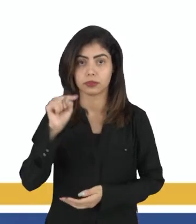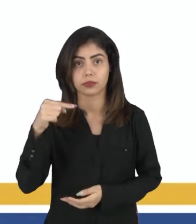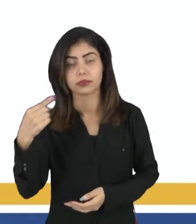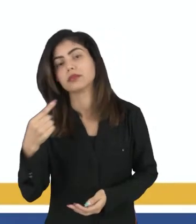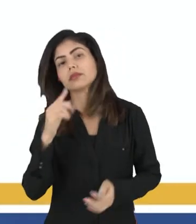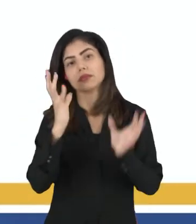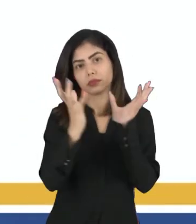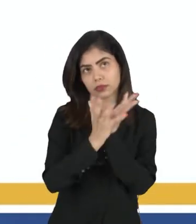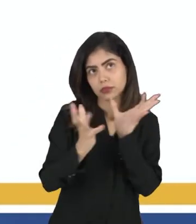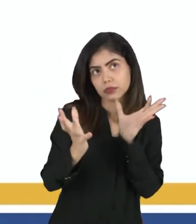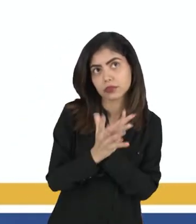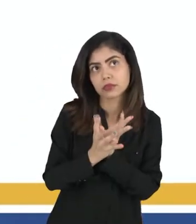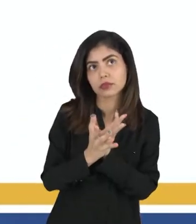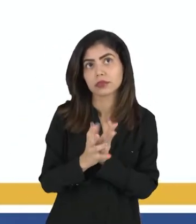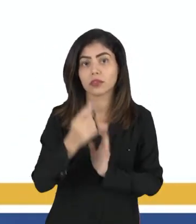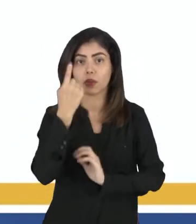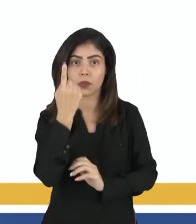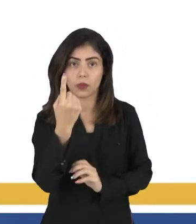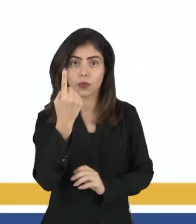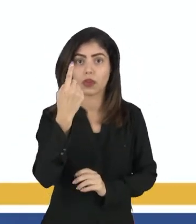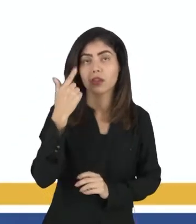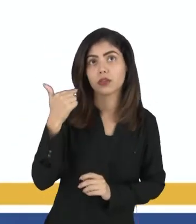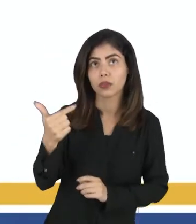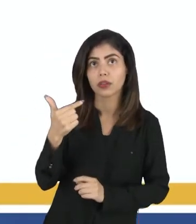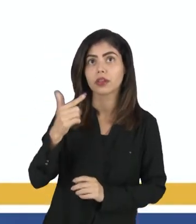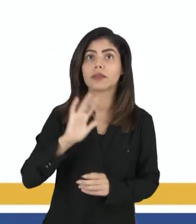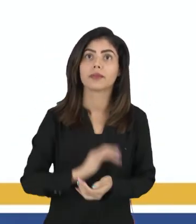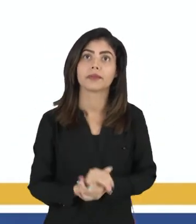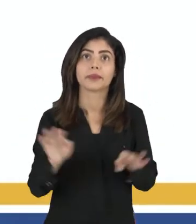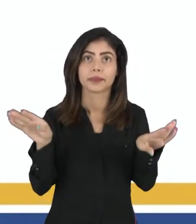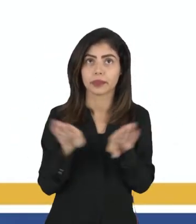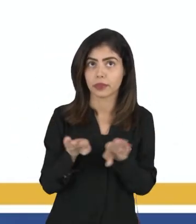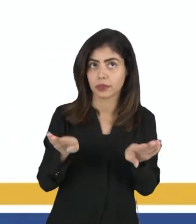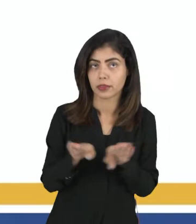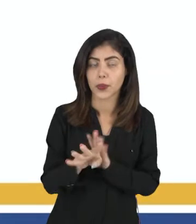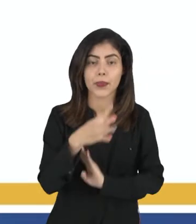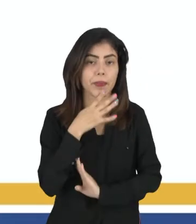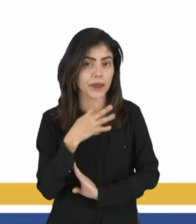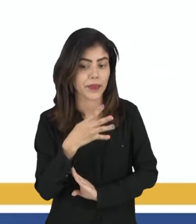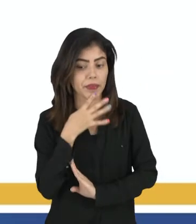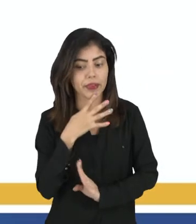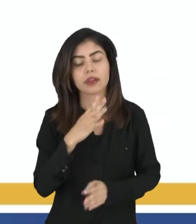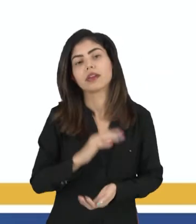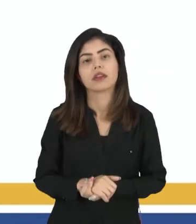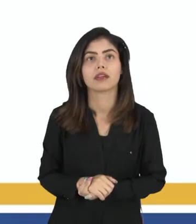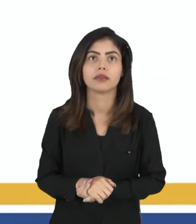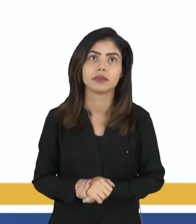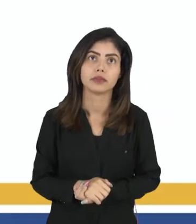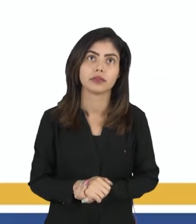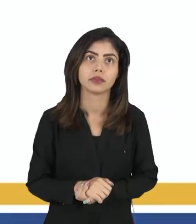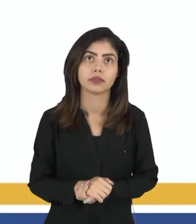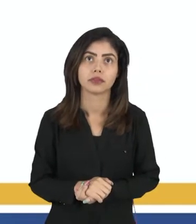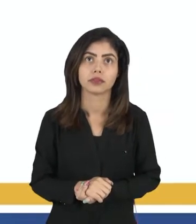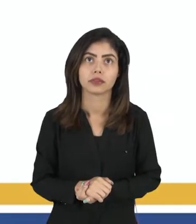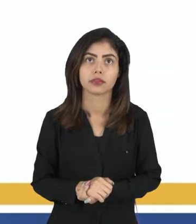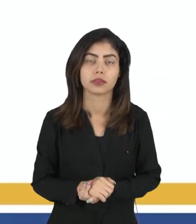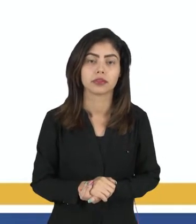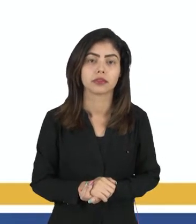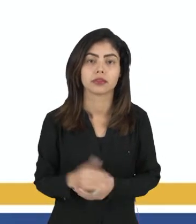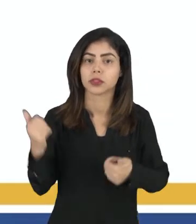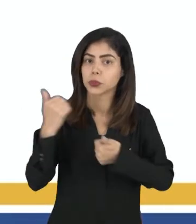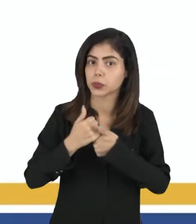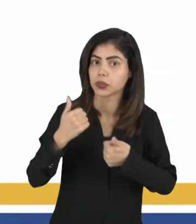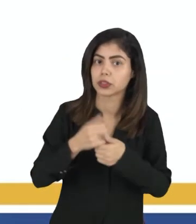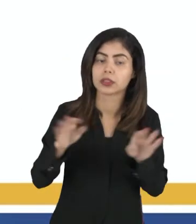Além do grupo da cabeça e do coração, também se conhecem, né, e se